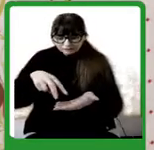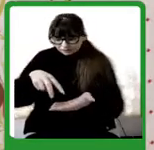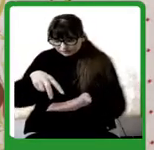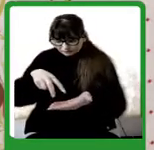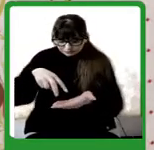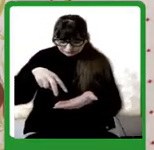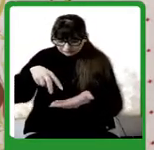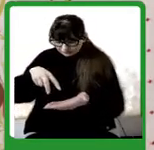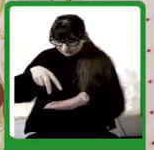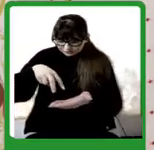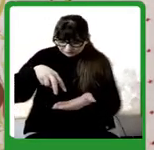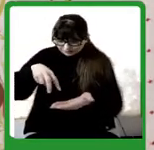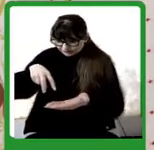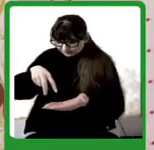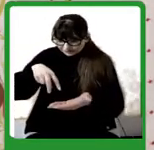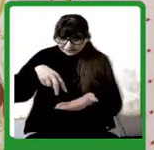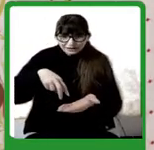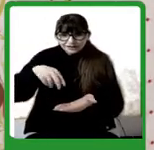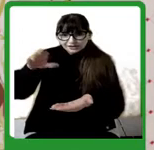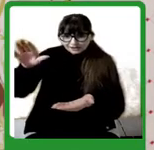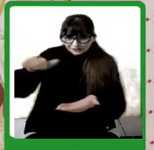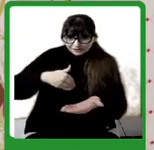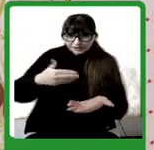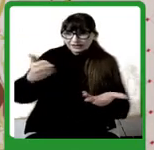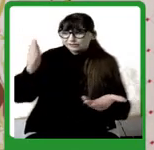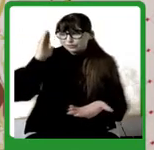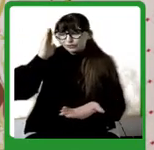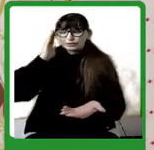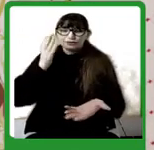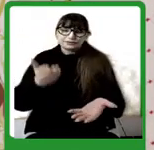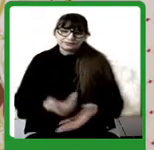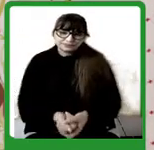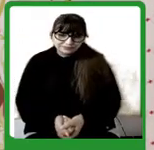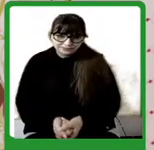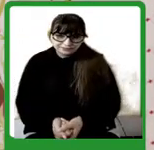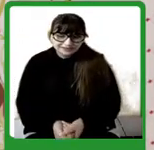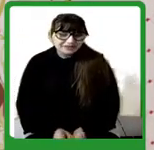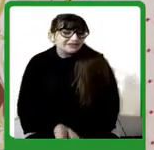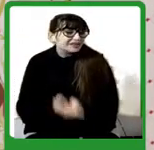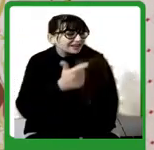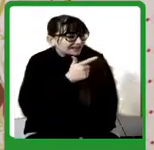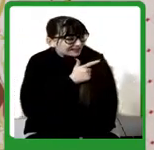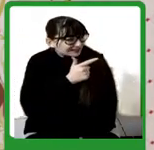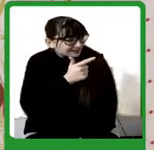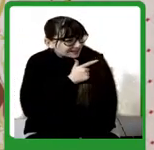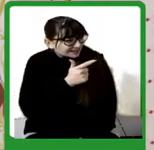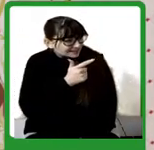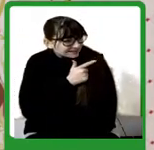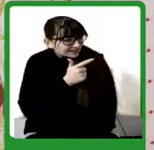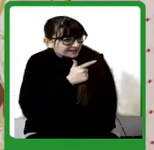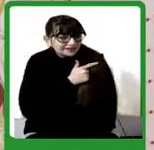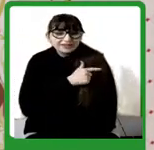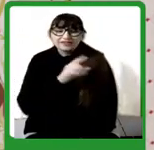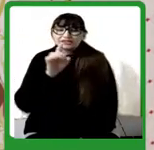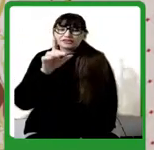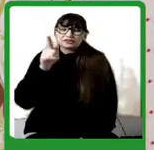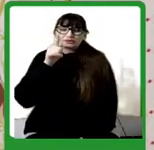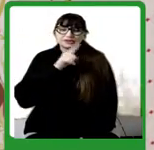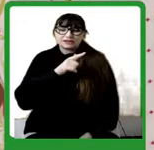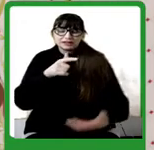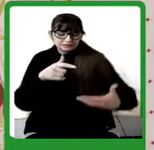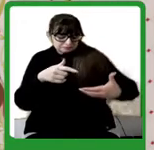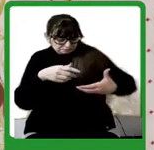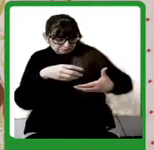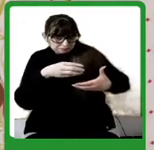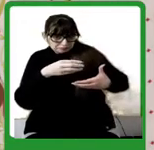Michael Jackson, vem aqui. Burro que era. E feio, feio, feio, feio, feio. Eu só conseguia dar de mamar pra ele quando tava